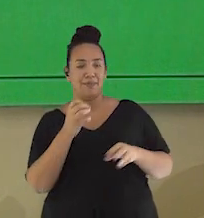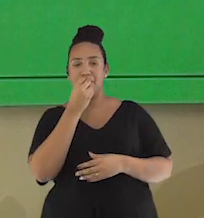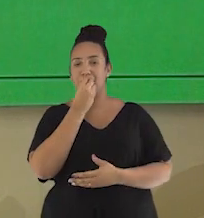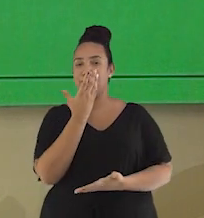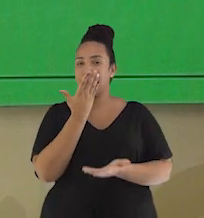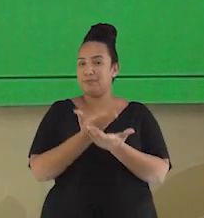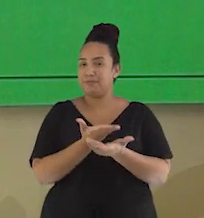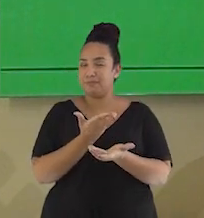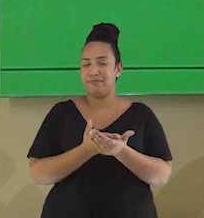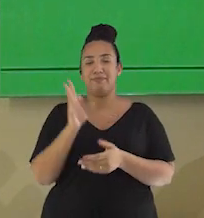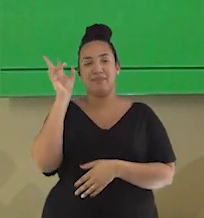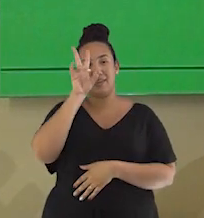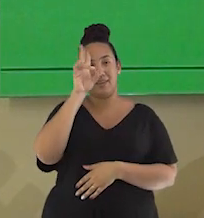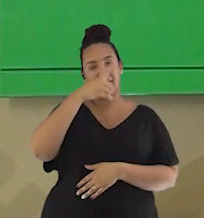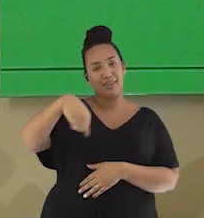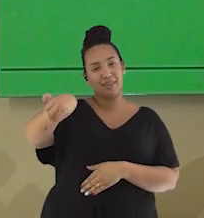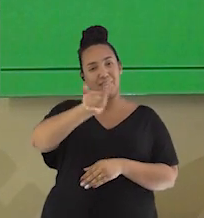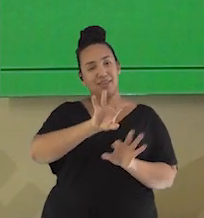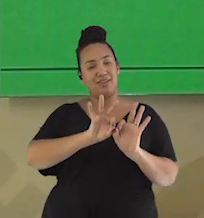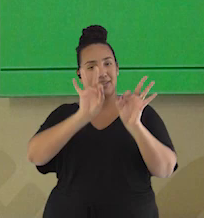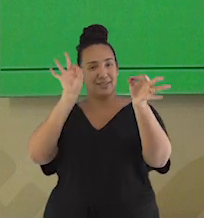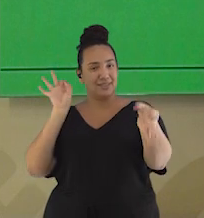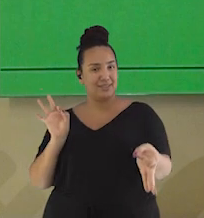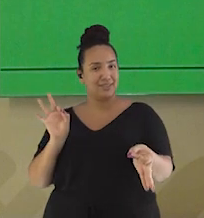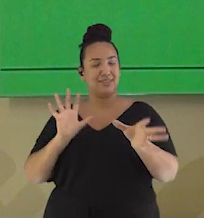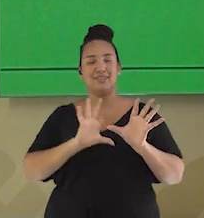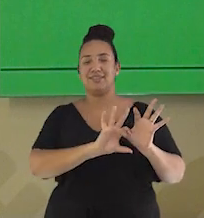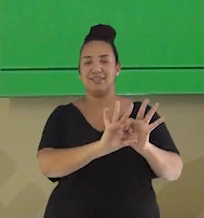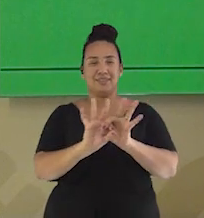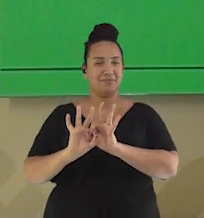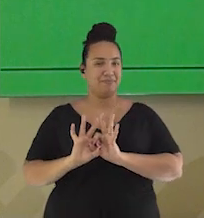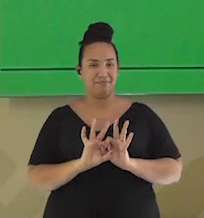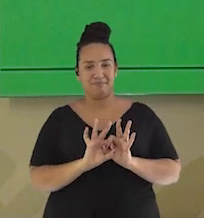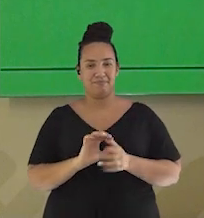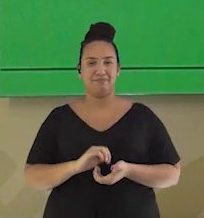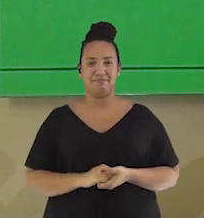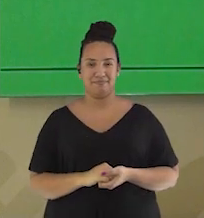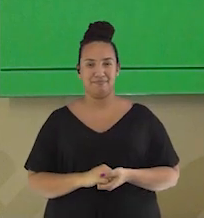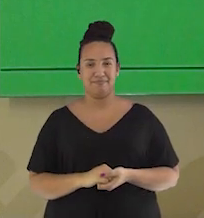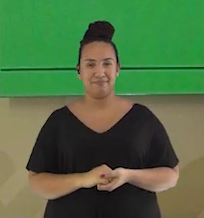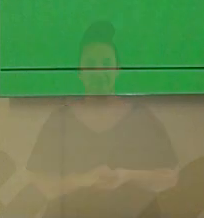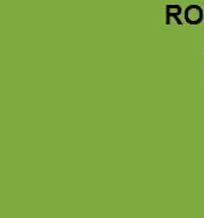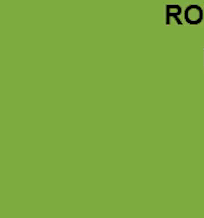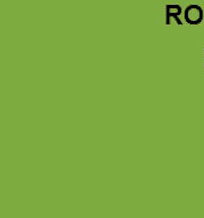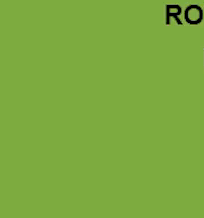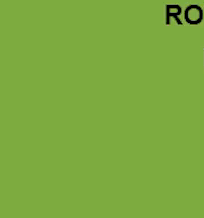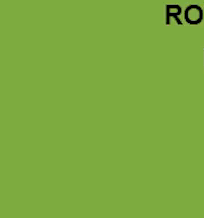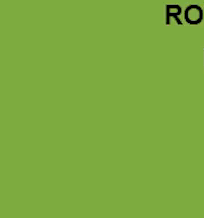Bons estudos! E não esqueçam que mesmo distantes, estamos juntos!